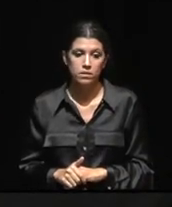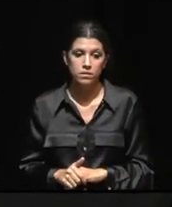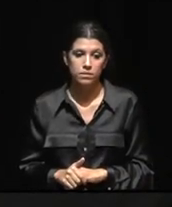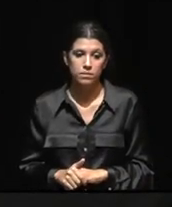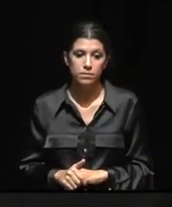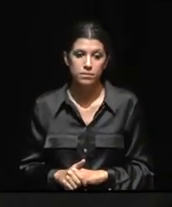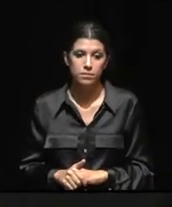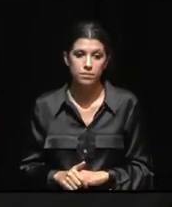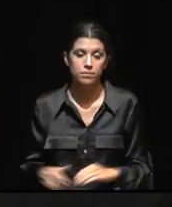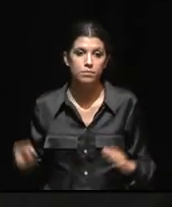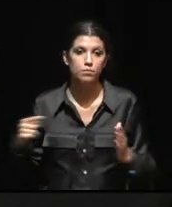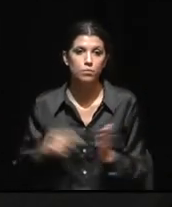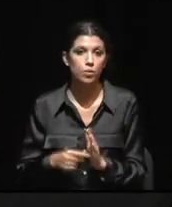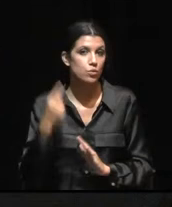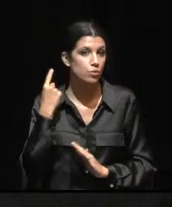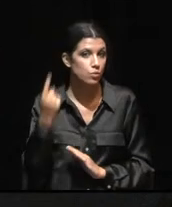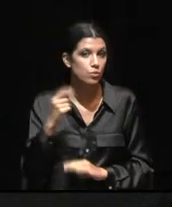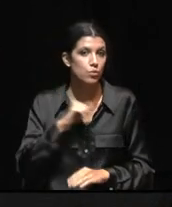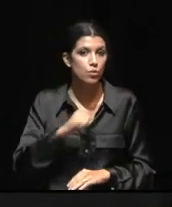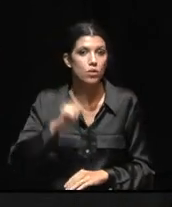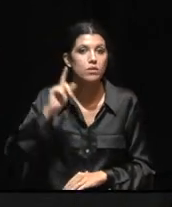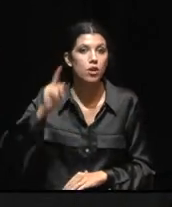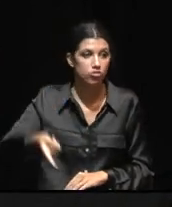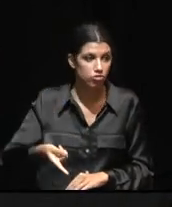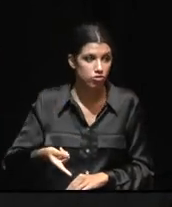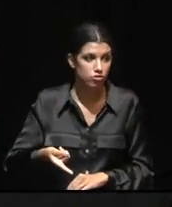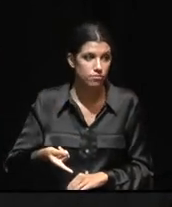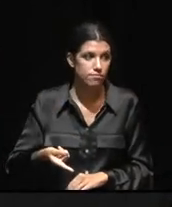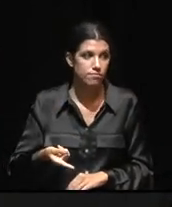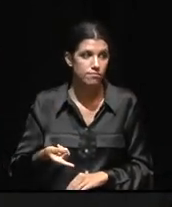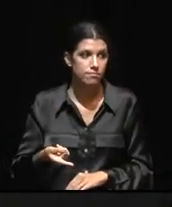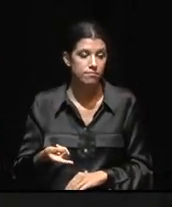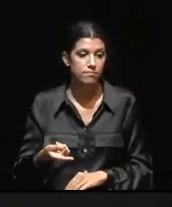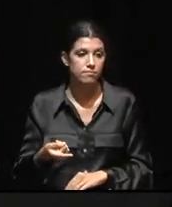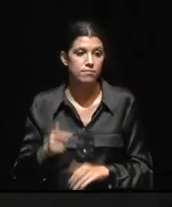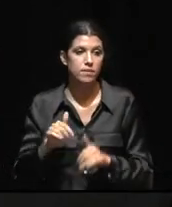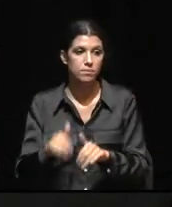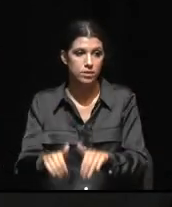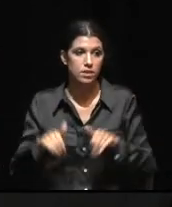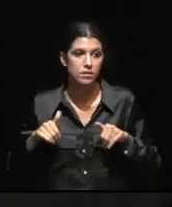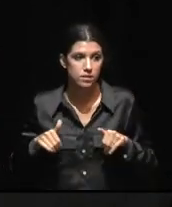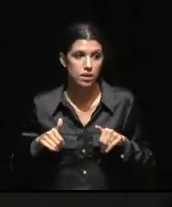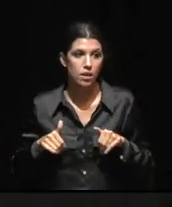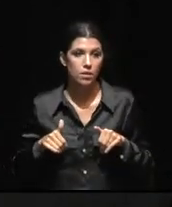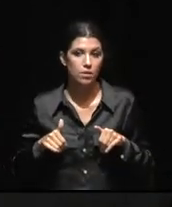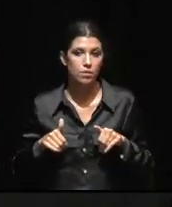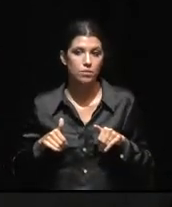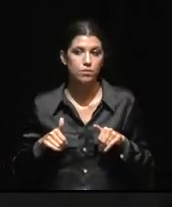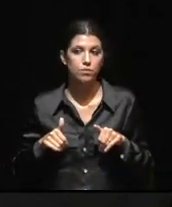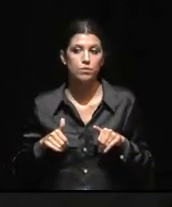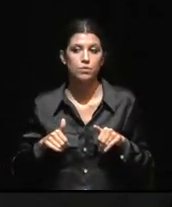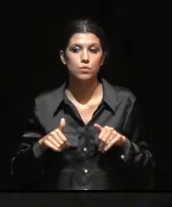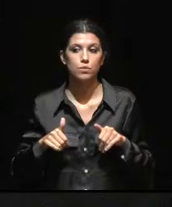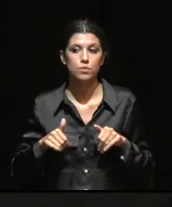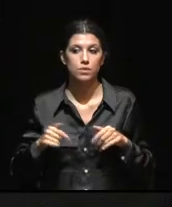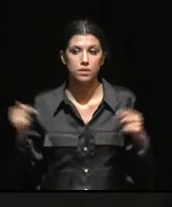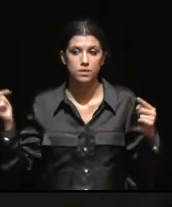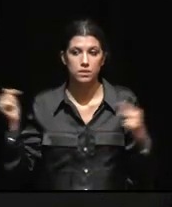pontos ponto um quem Vota contra quem se abstém